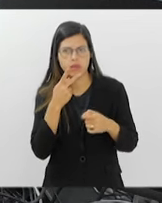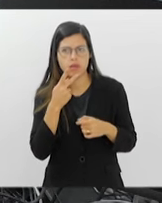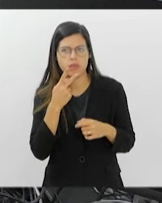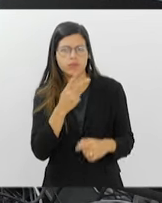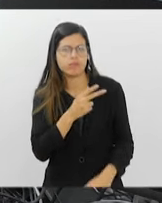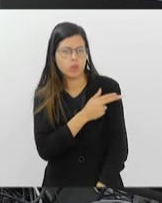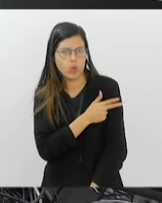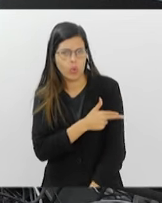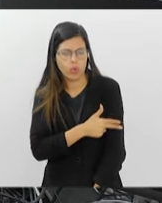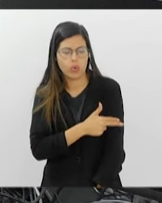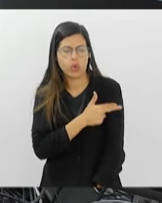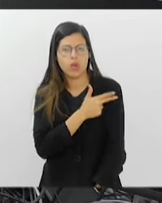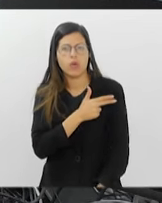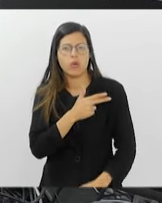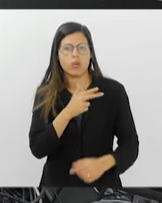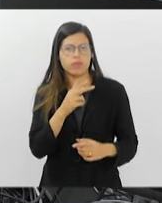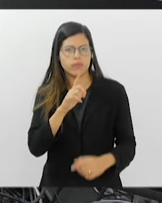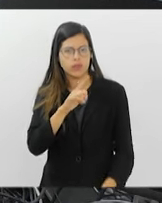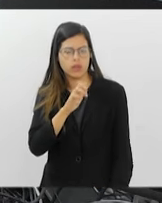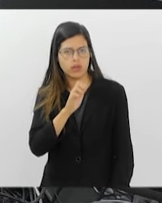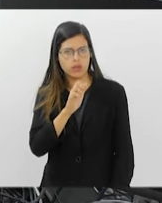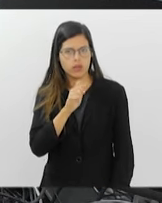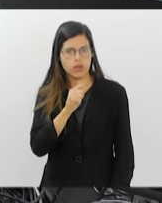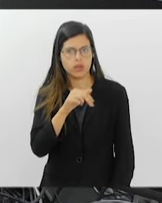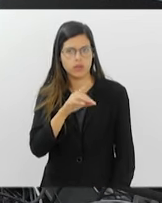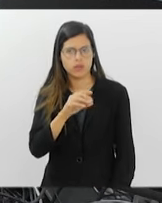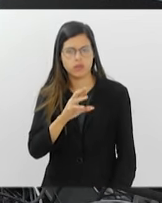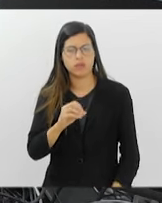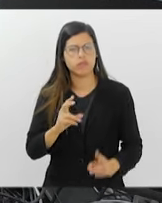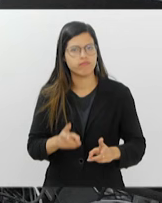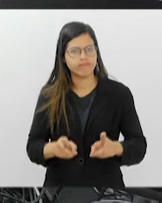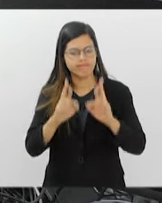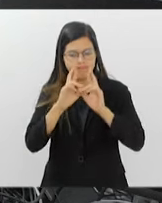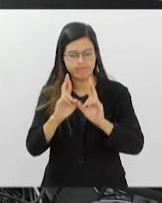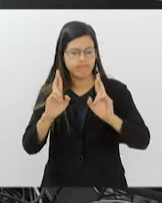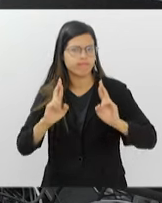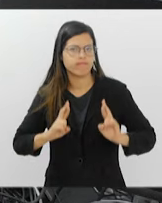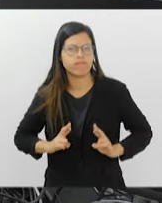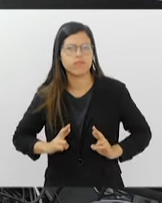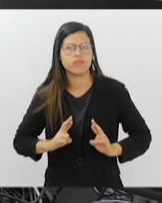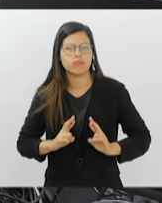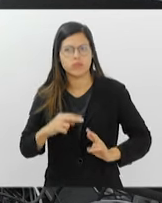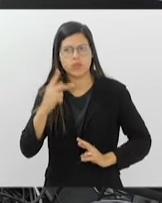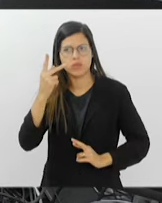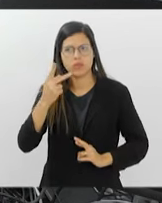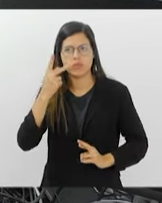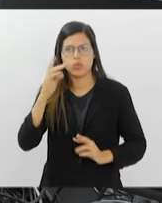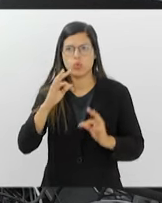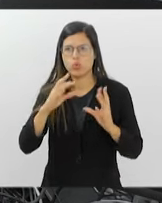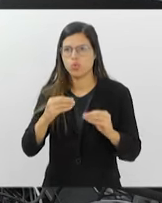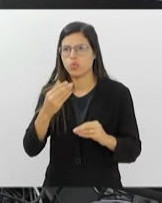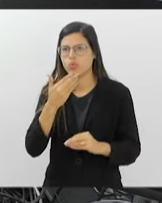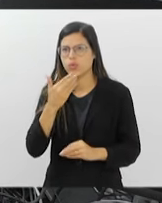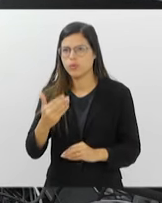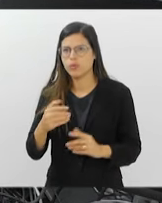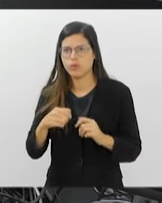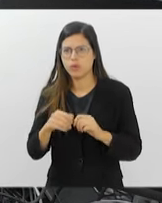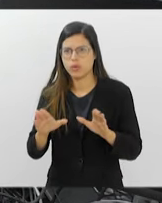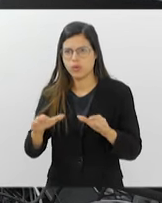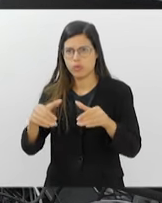com muito respeito o Parlamento os parlamentares eu sou prova viva disso que todas as solicitações feitas através da